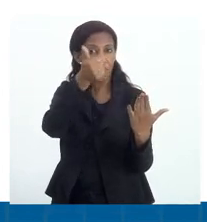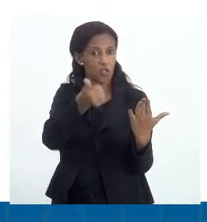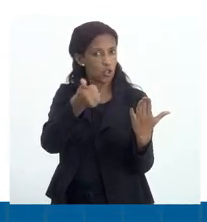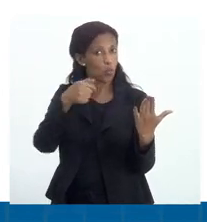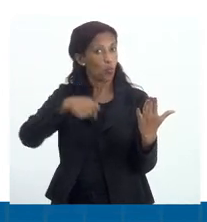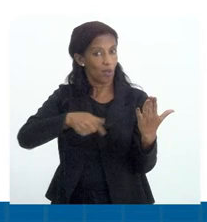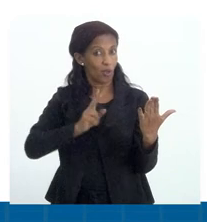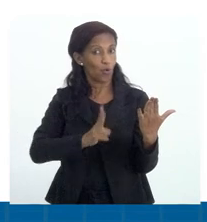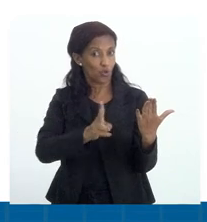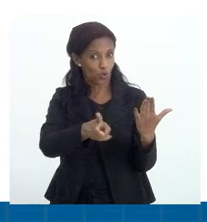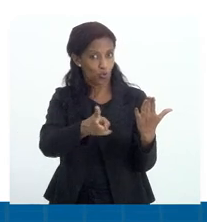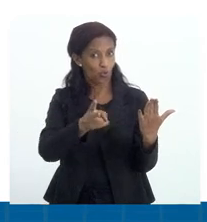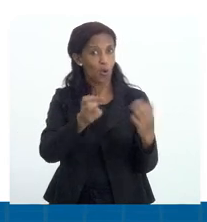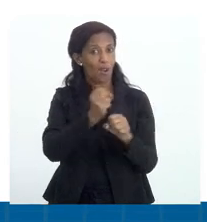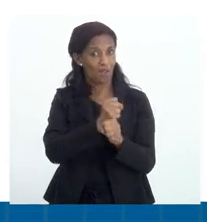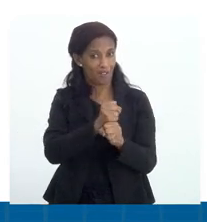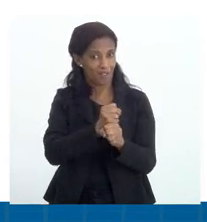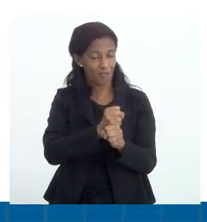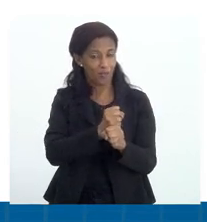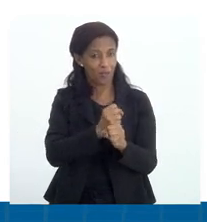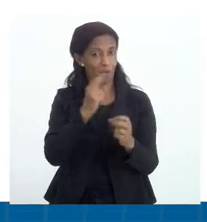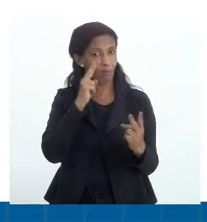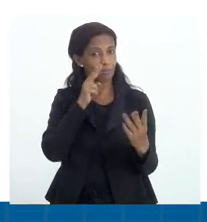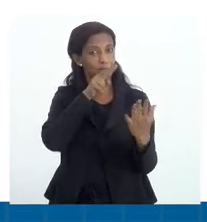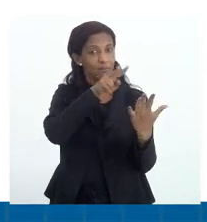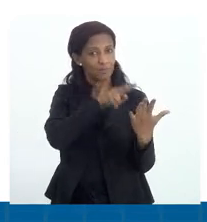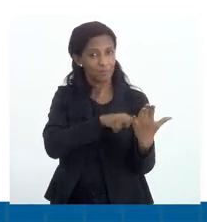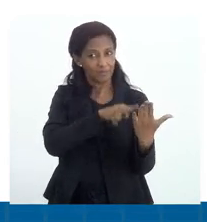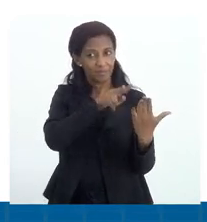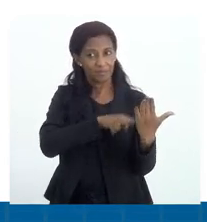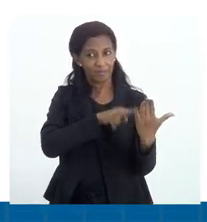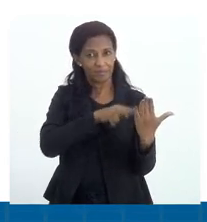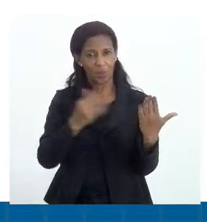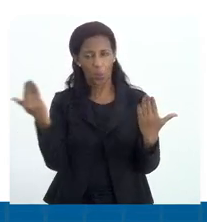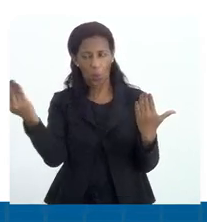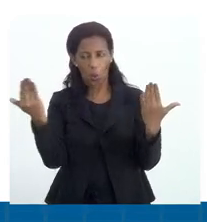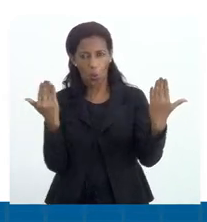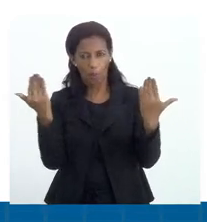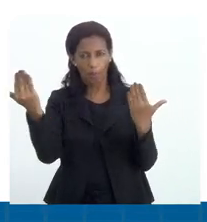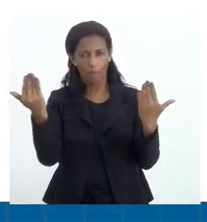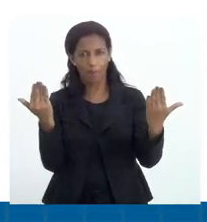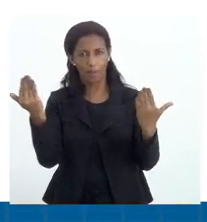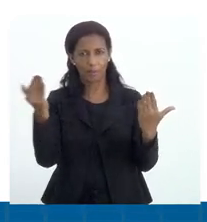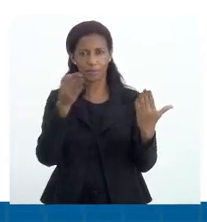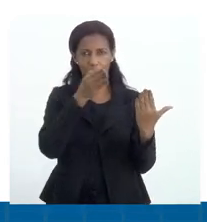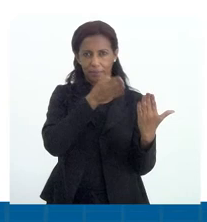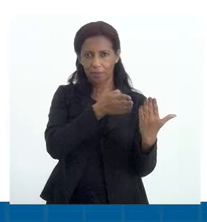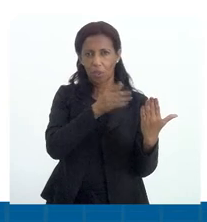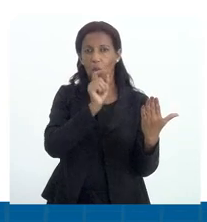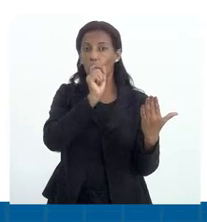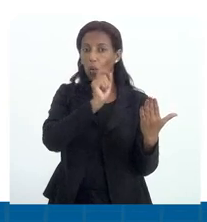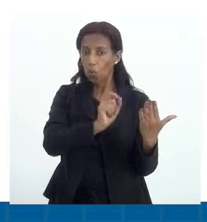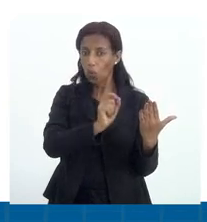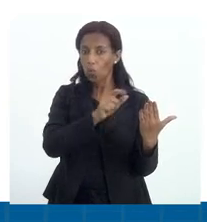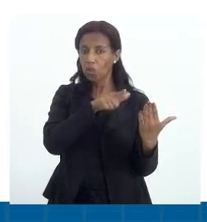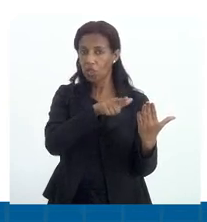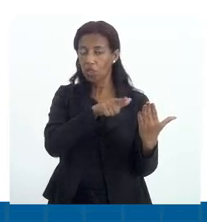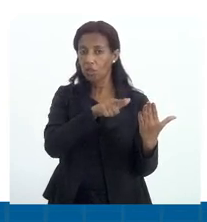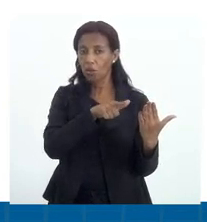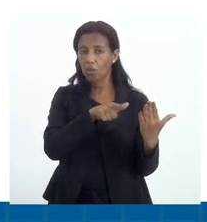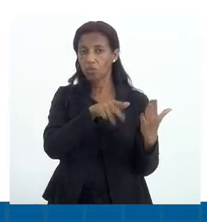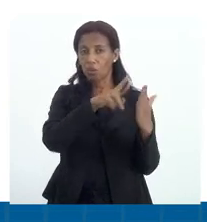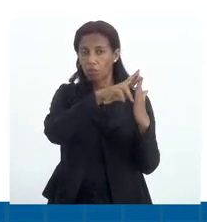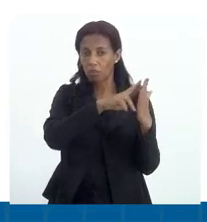terminou, então cabe observar que nós fizemos uma comparação entre o que nós estávamos